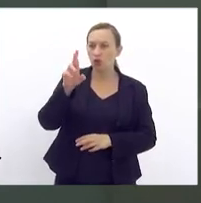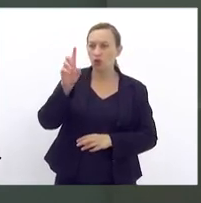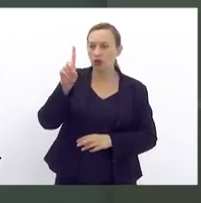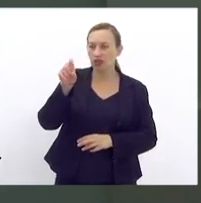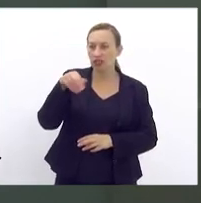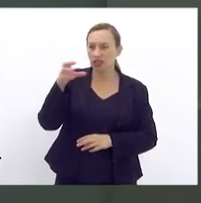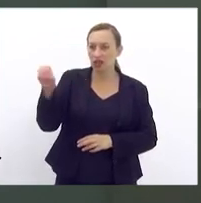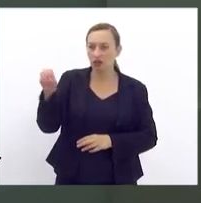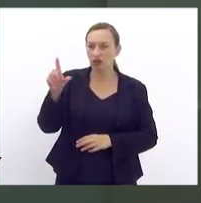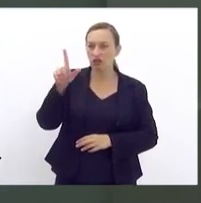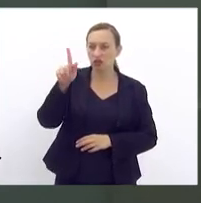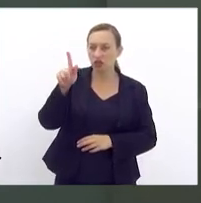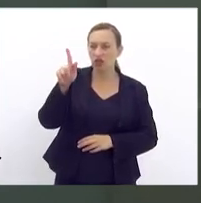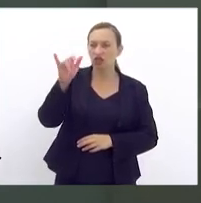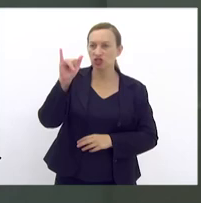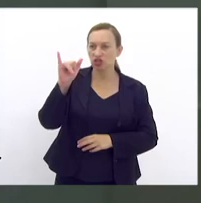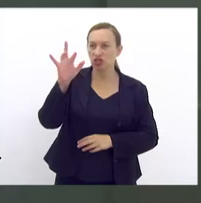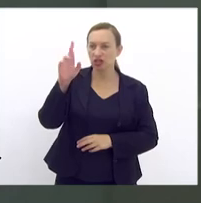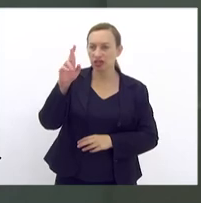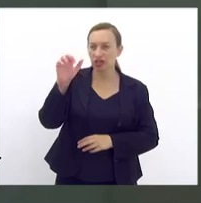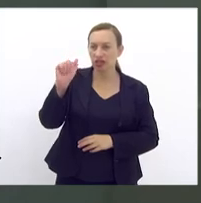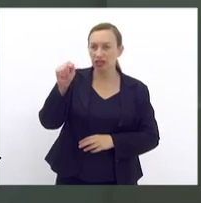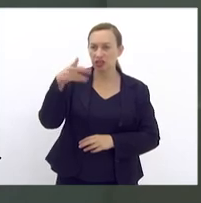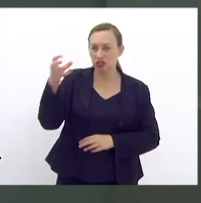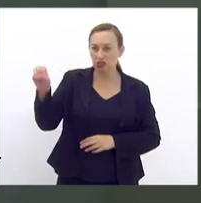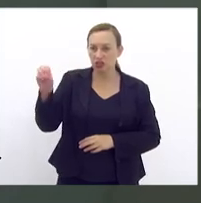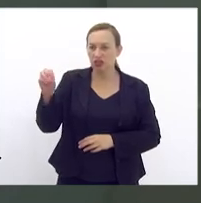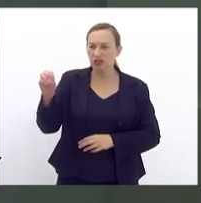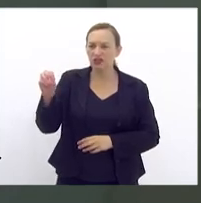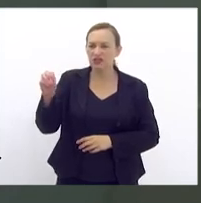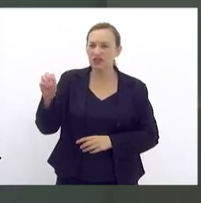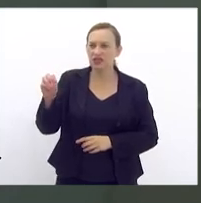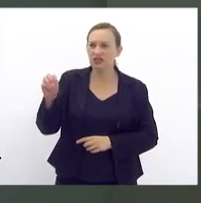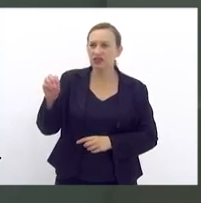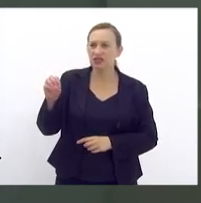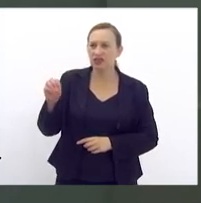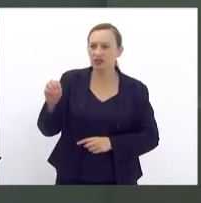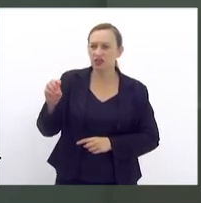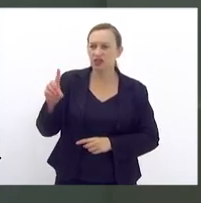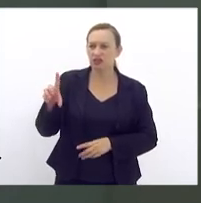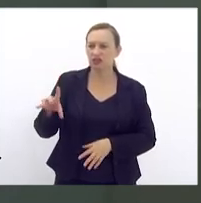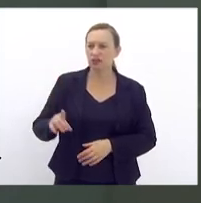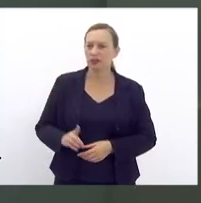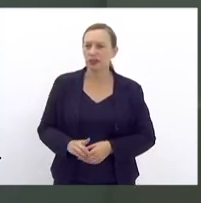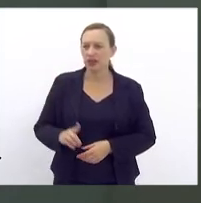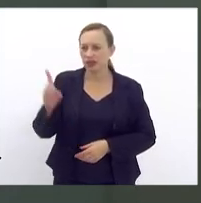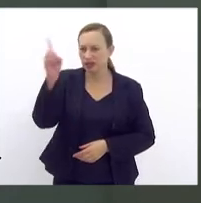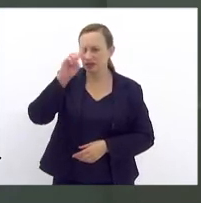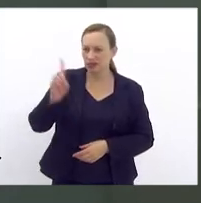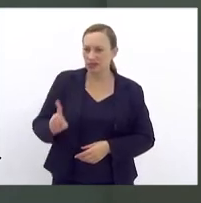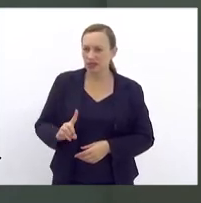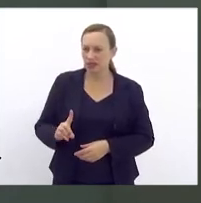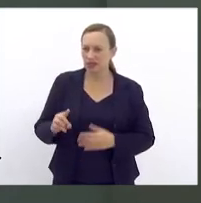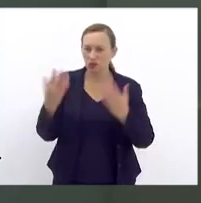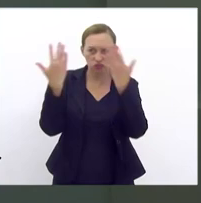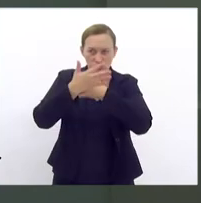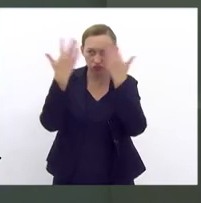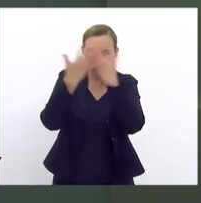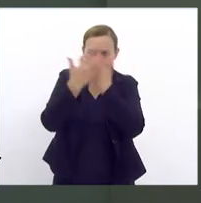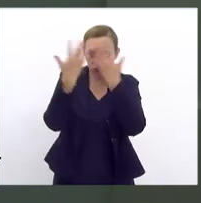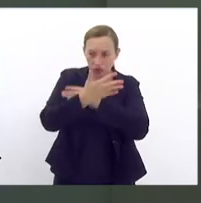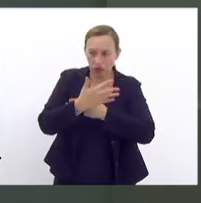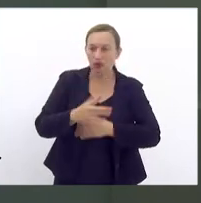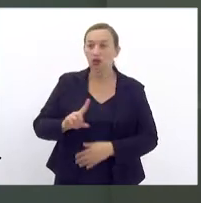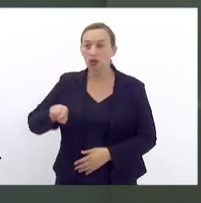seria para identificação das pessoas com as deficiências invisíveis e o outro é a carteira de identificação da pessoa com Transtorno do espectro